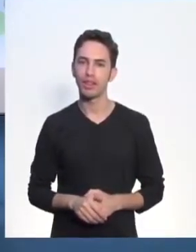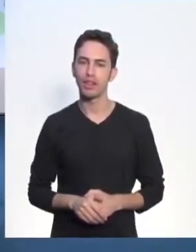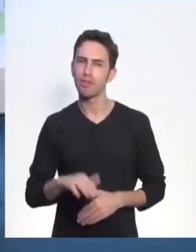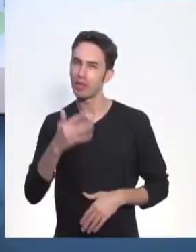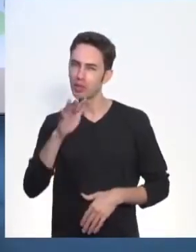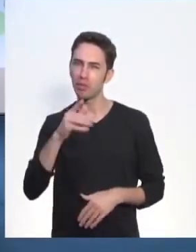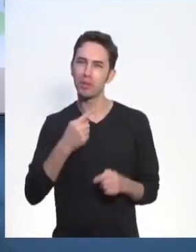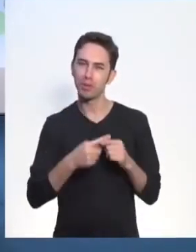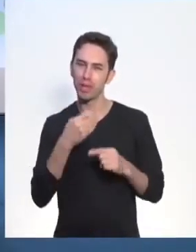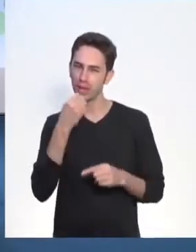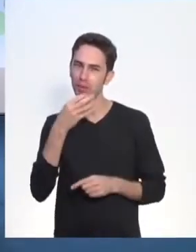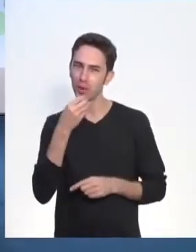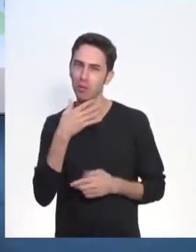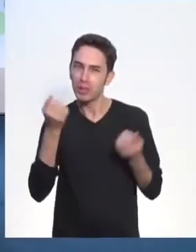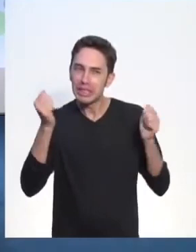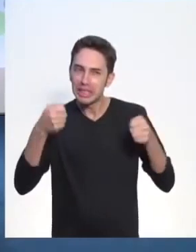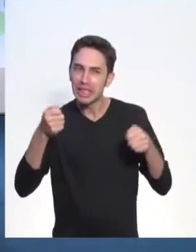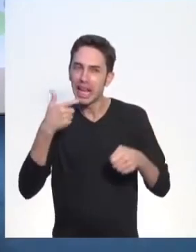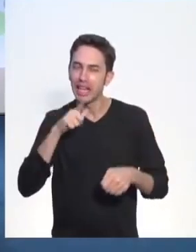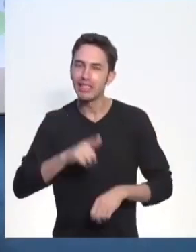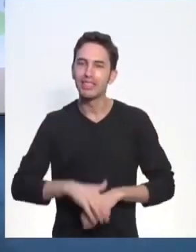pudéssemos.